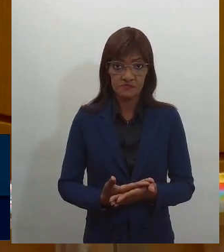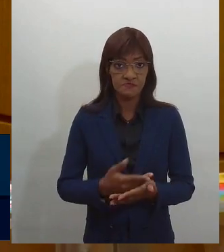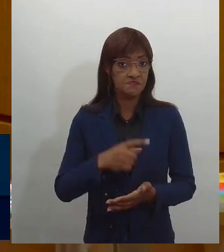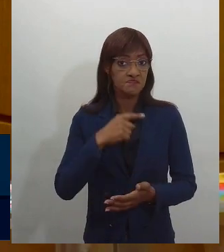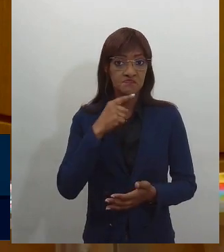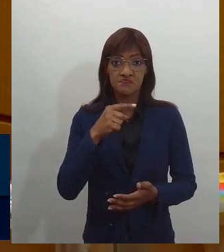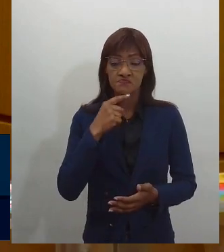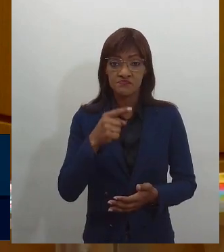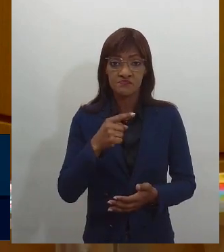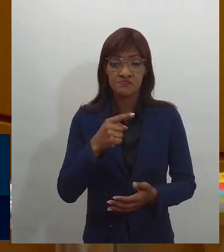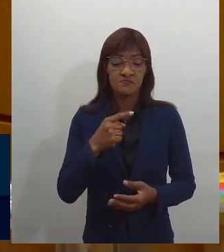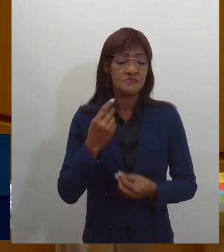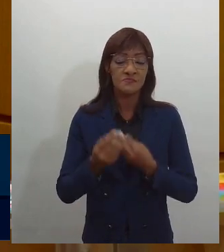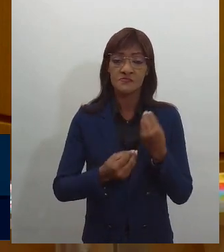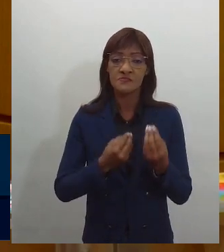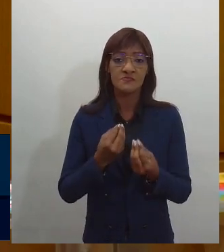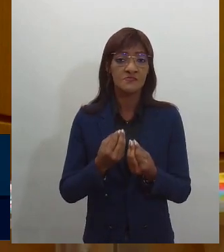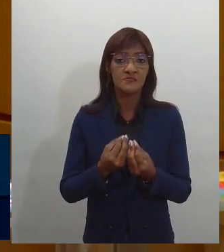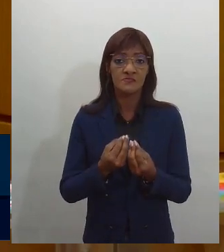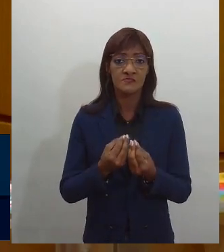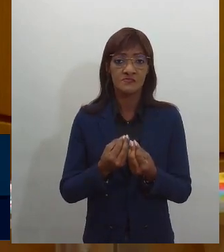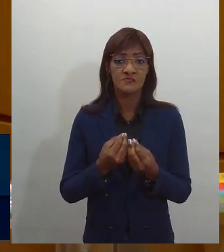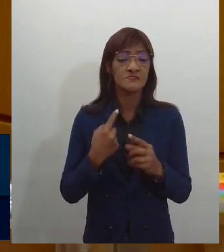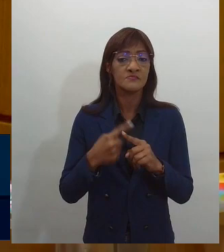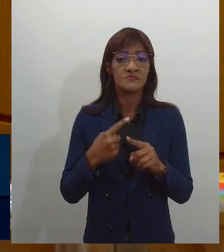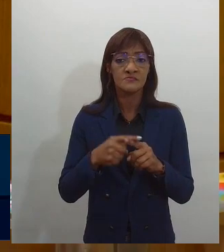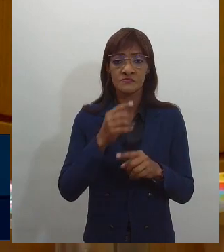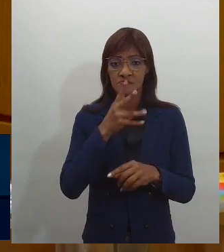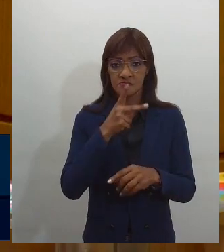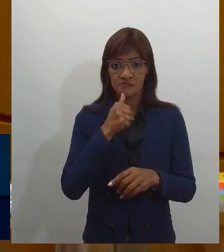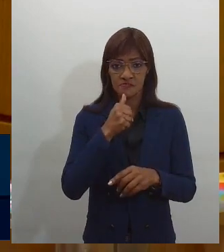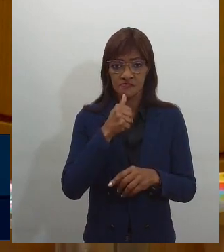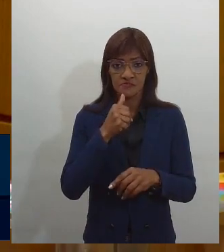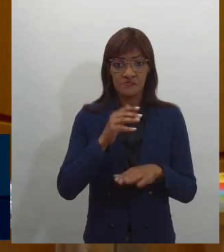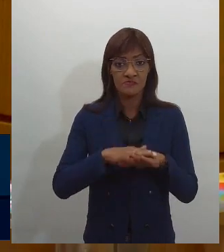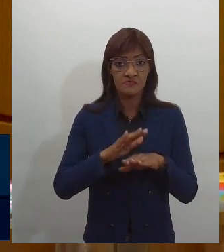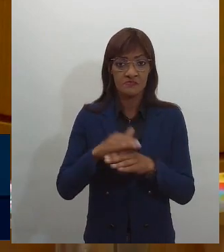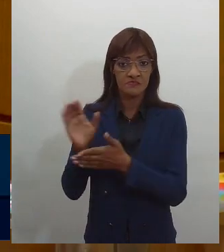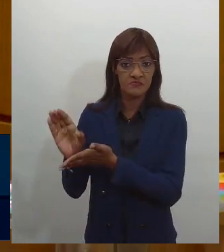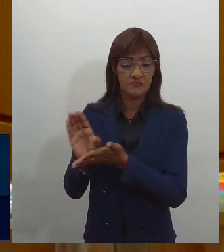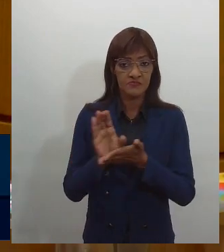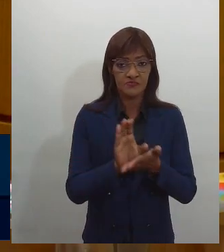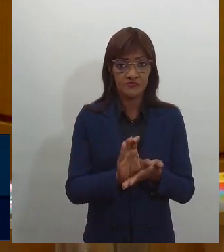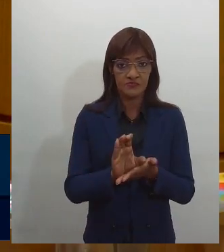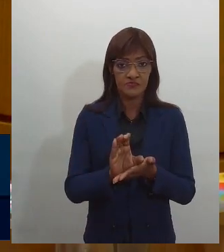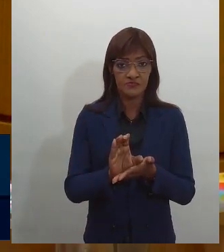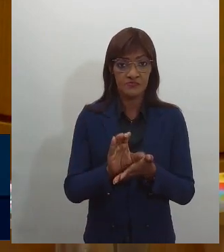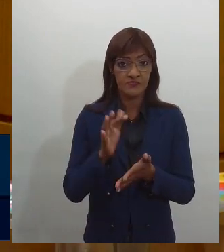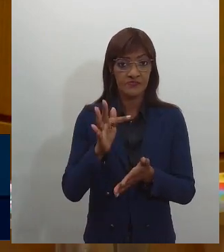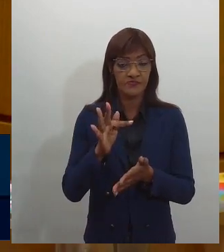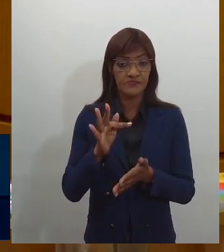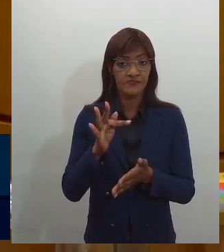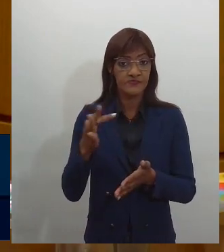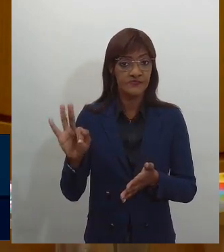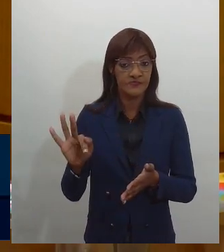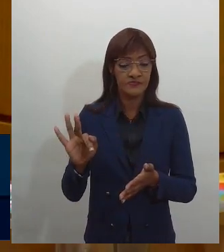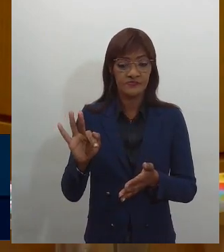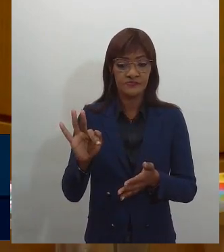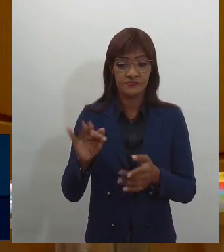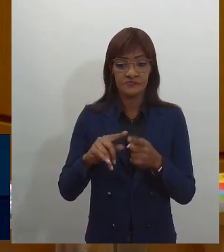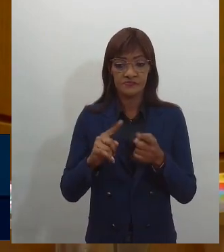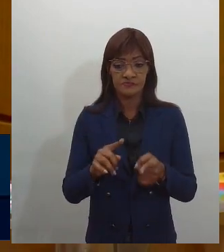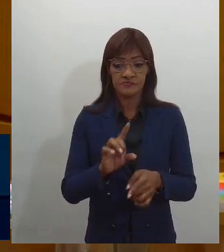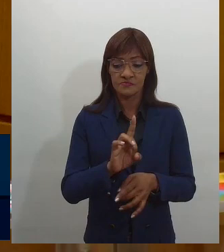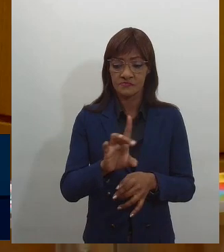dessa demora, porque o dinheiro é federal, só precisa os municípios, né, estruturarem, né,